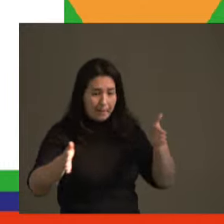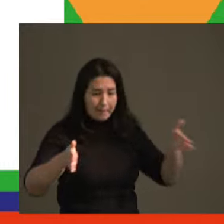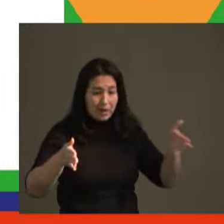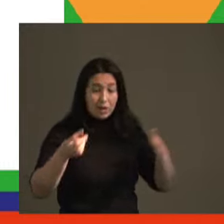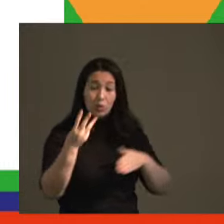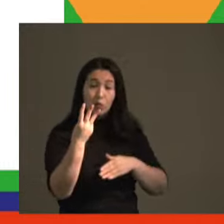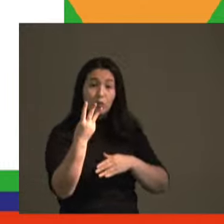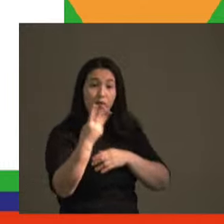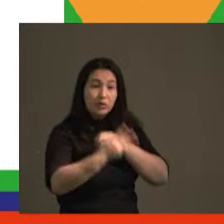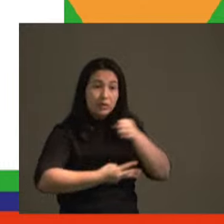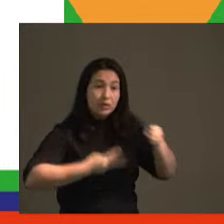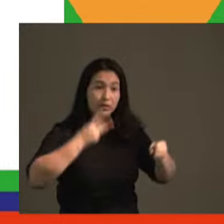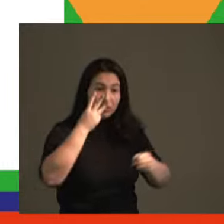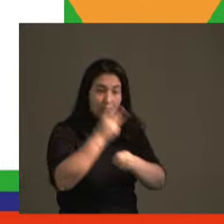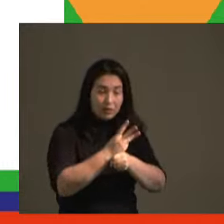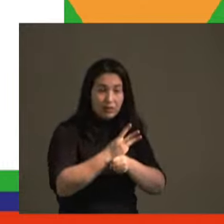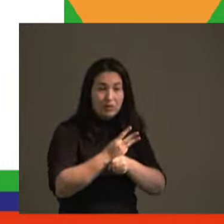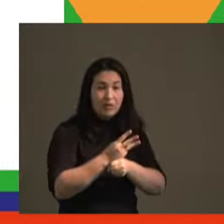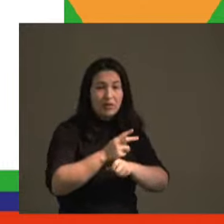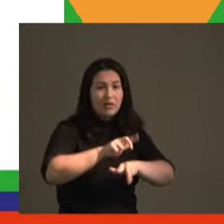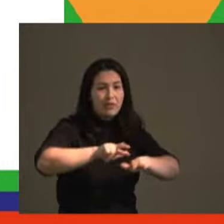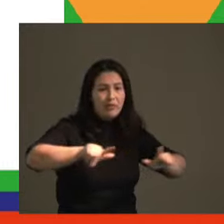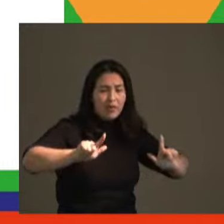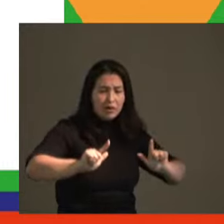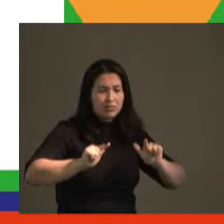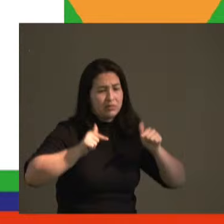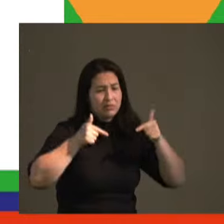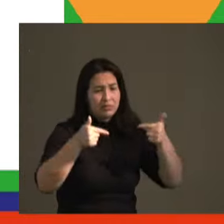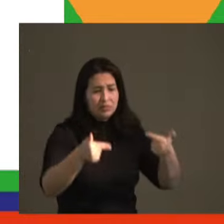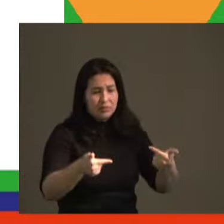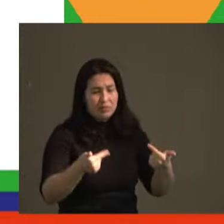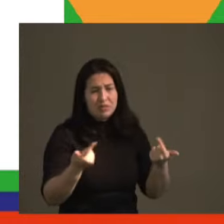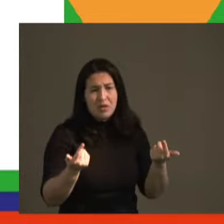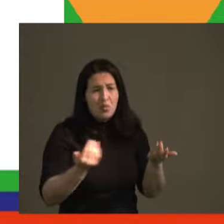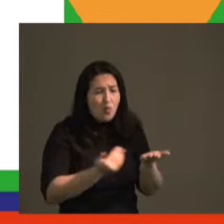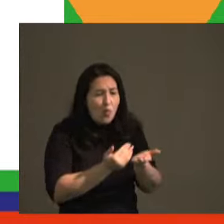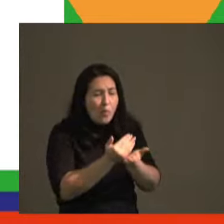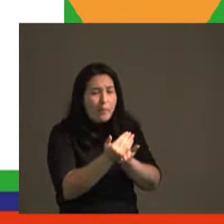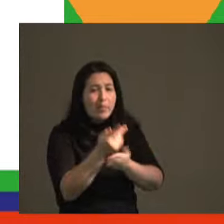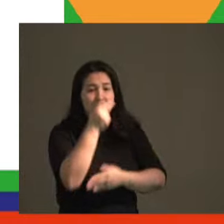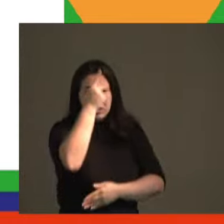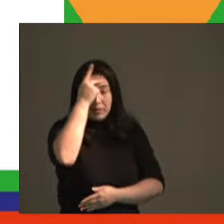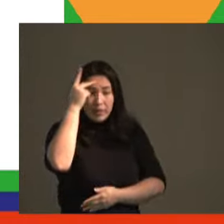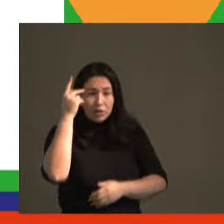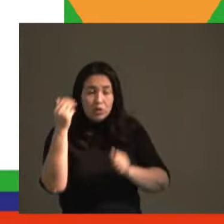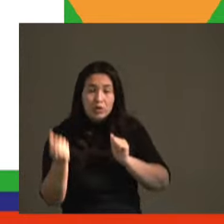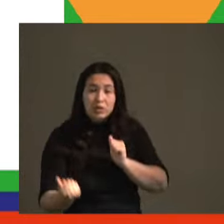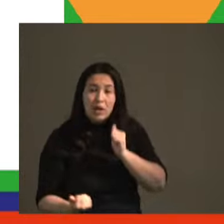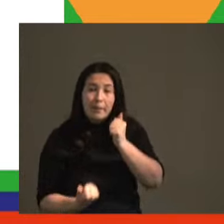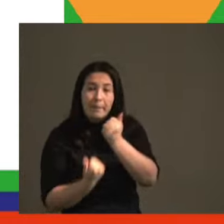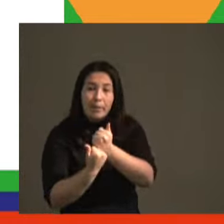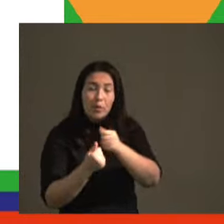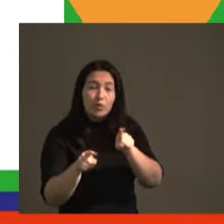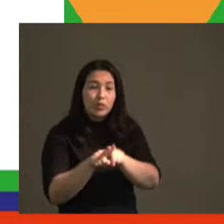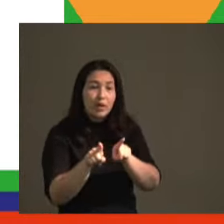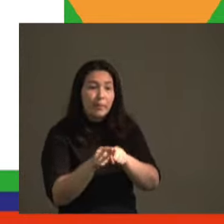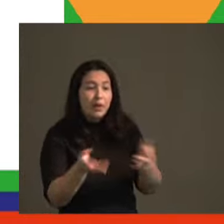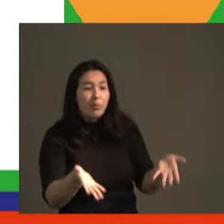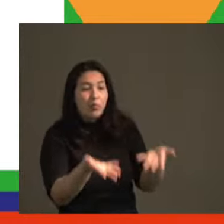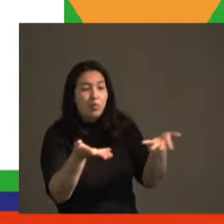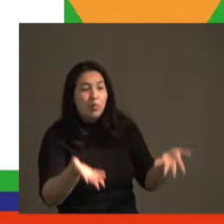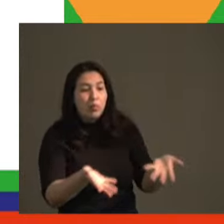Com todas essas ações que nós elencamos, desde o agente do emprego apoiado até os mutirões, que nós vamos falar dele agora.